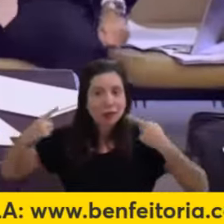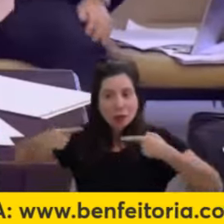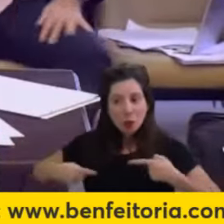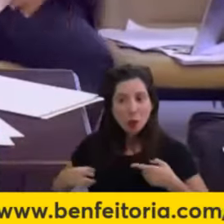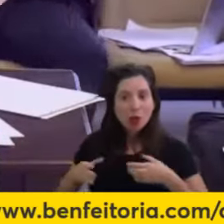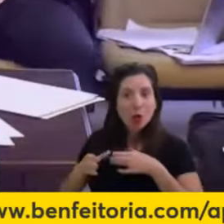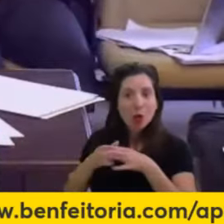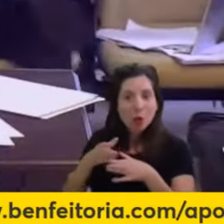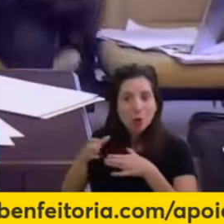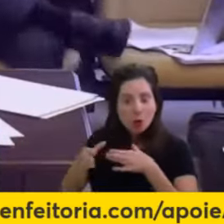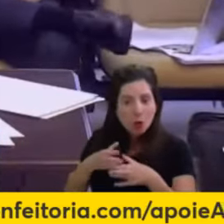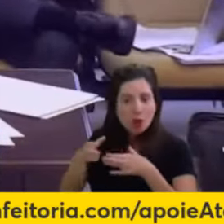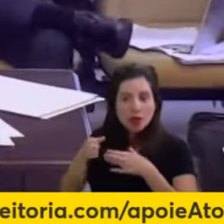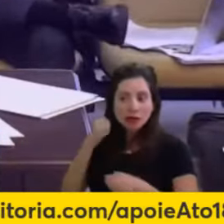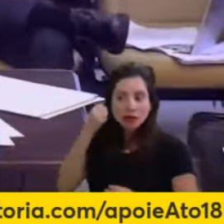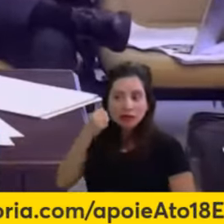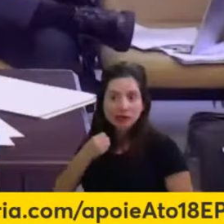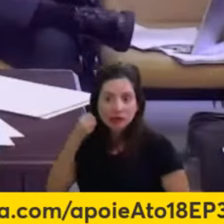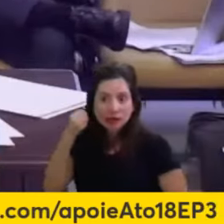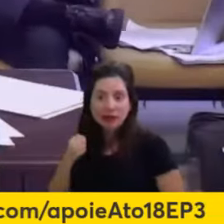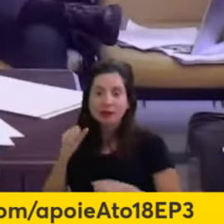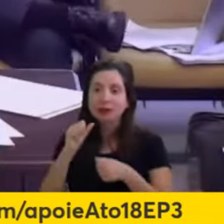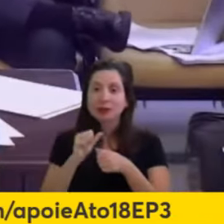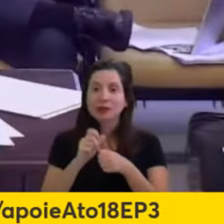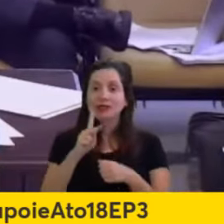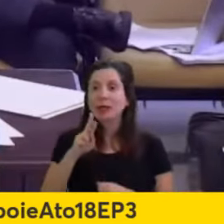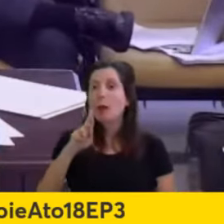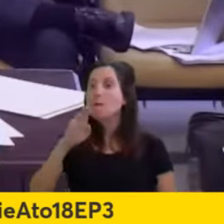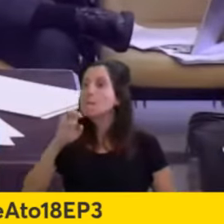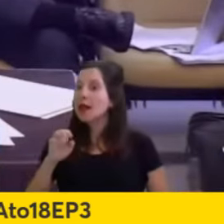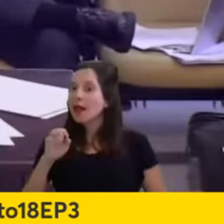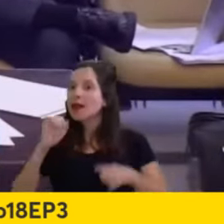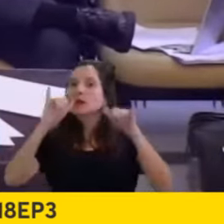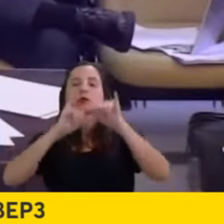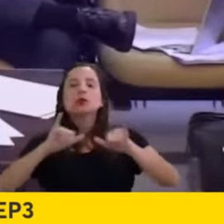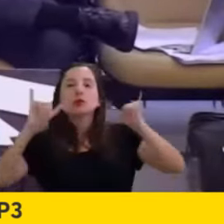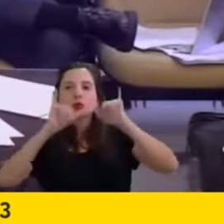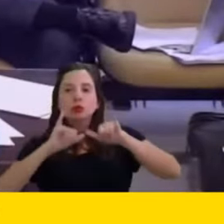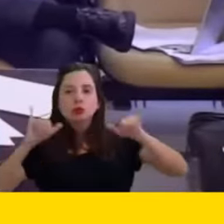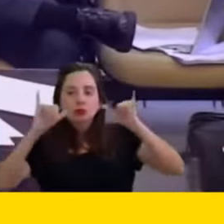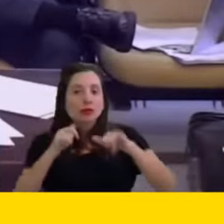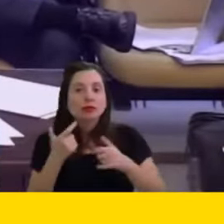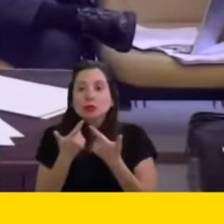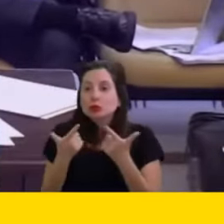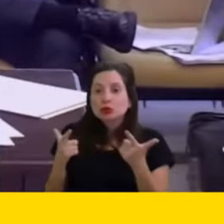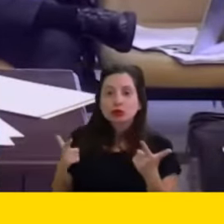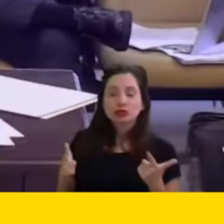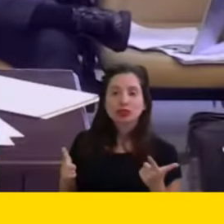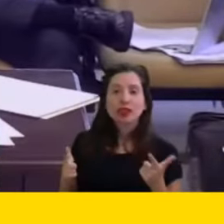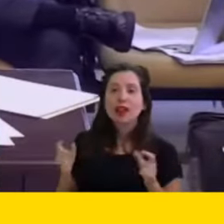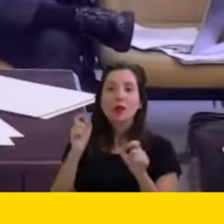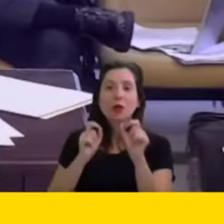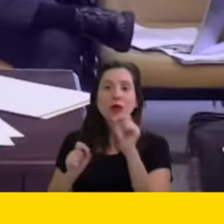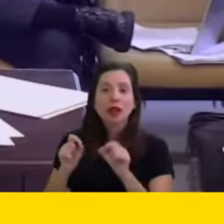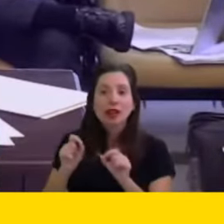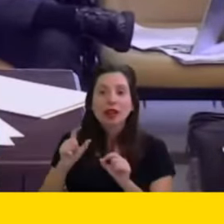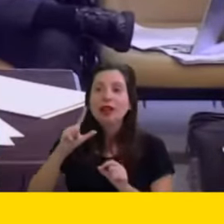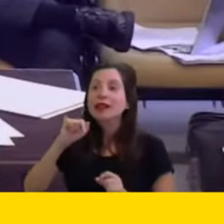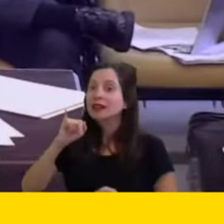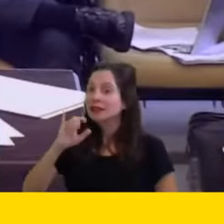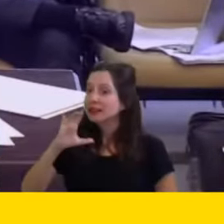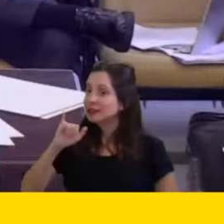que tinha um cota parlamentar para fazer pré-campanha não não tinham usar cota parlamentar para fazer PR campanha é ilícito pode ser abuso